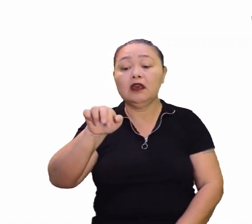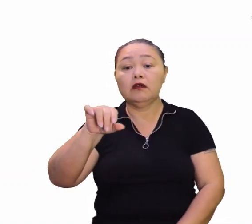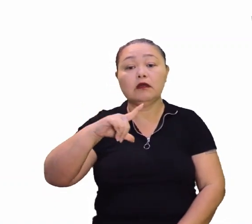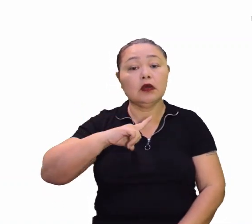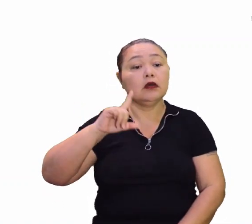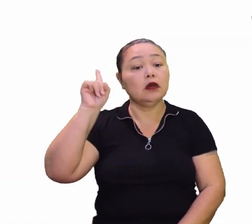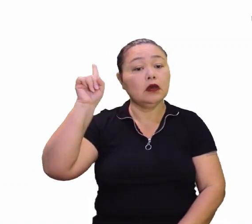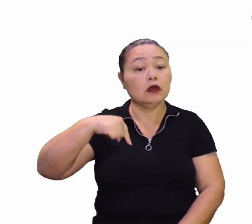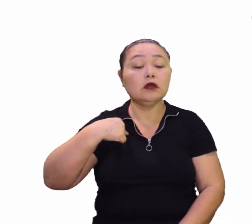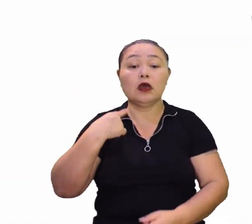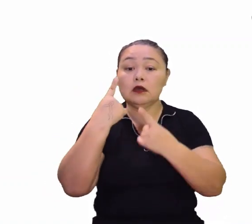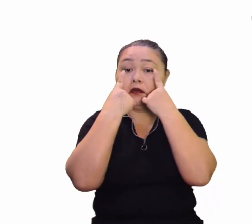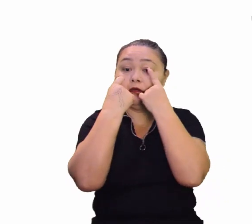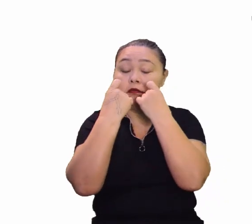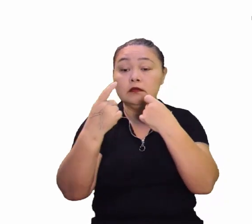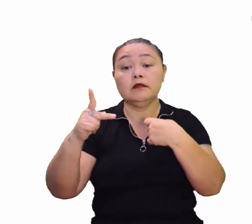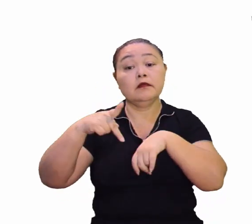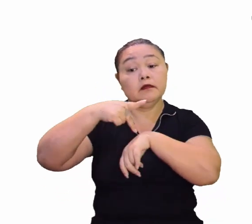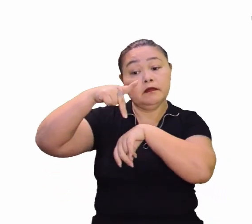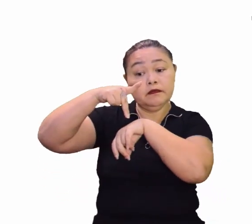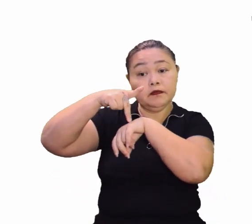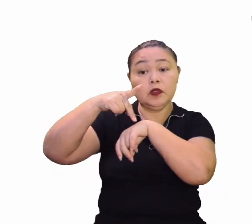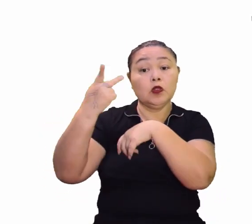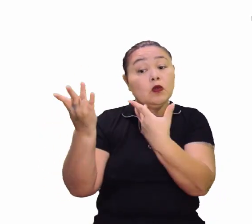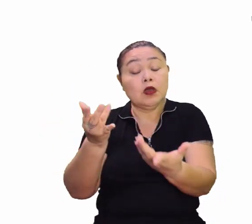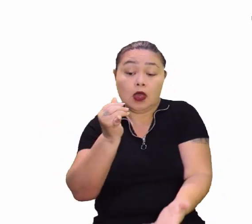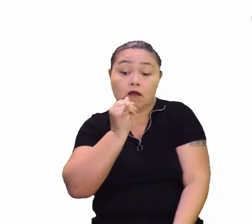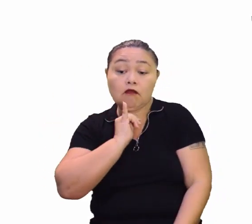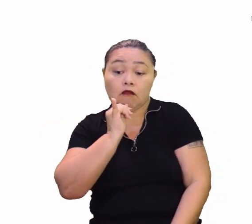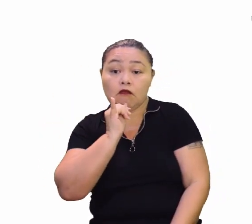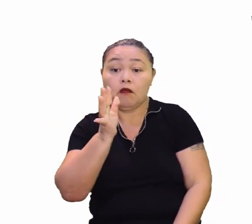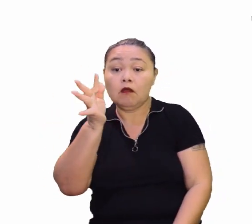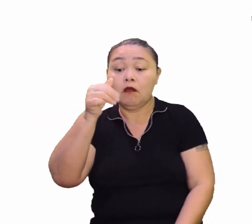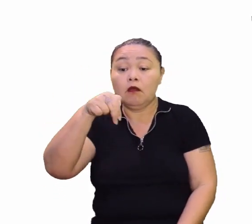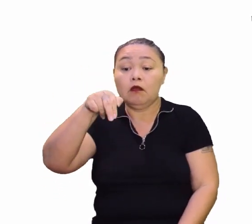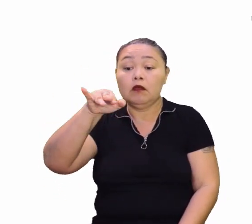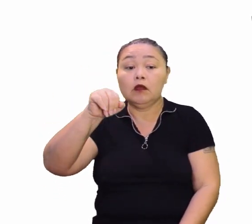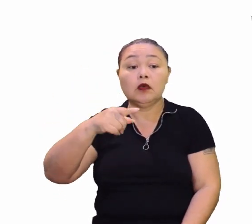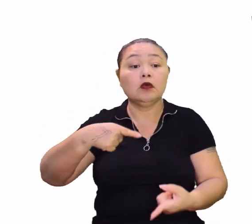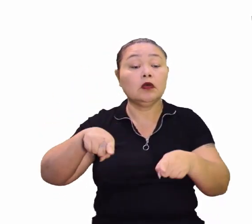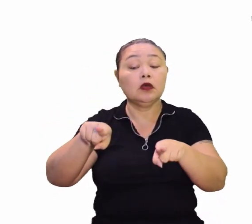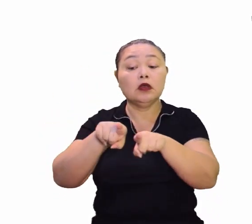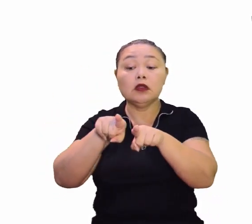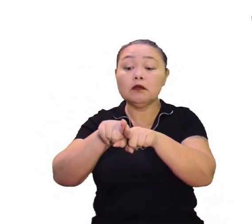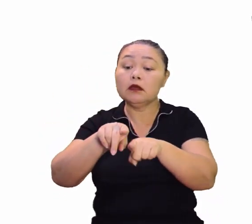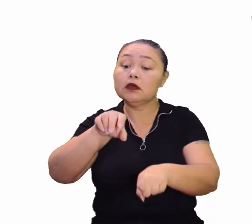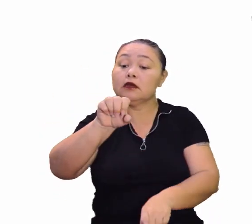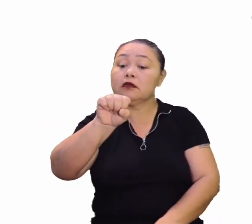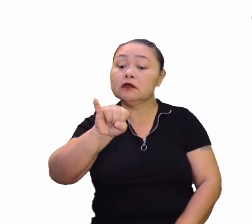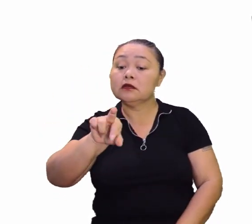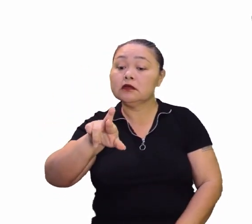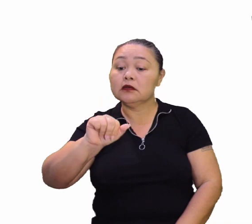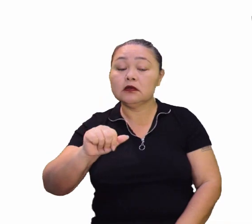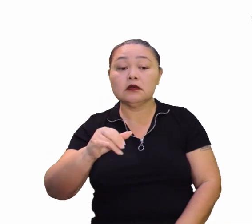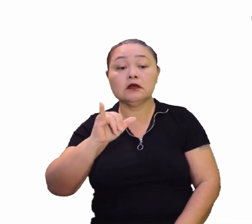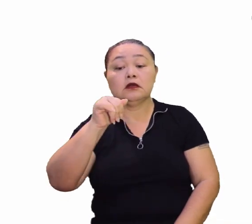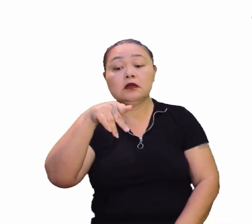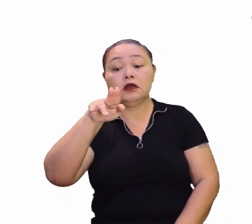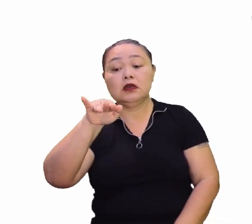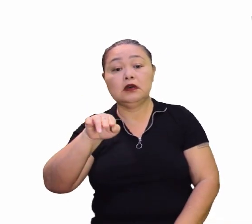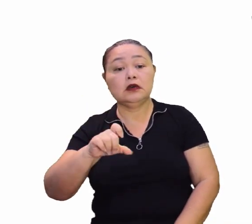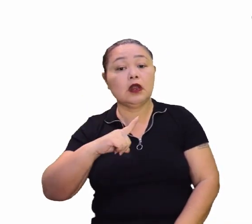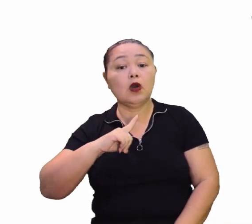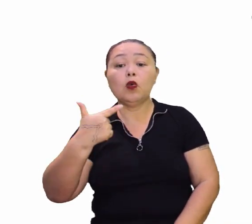são de grande interesse para a Turquia, Síria e o Iraque. E o mesmo ocorre com vários